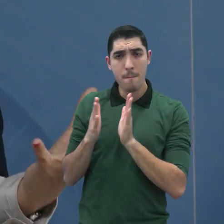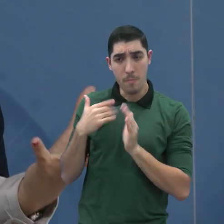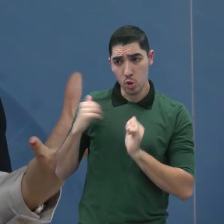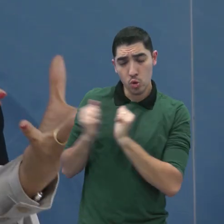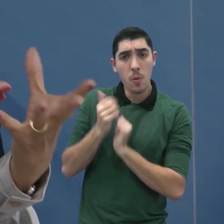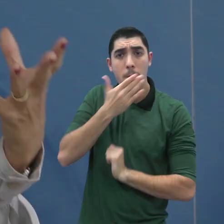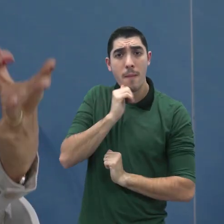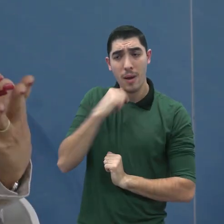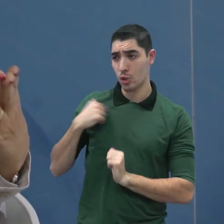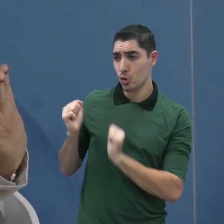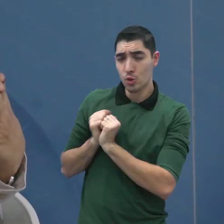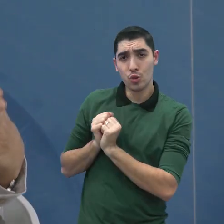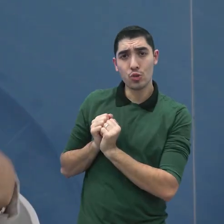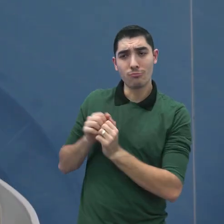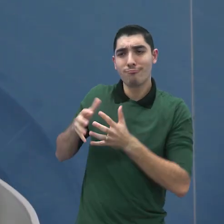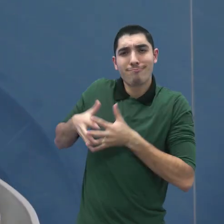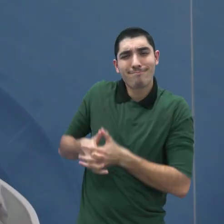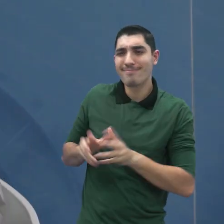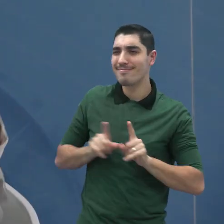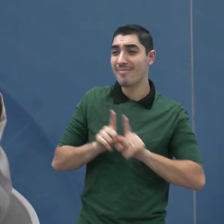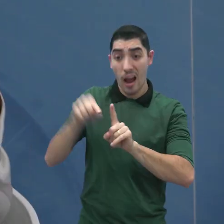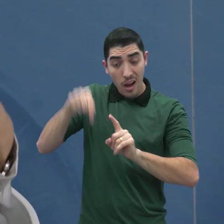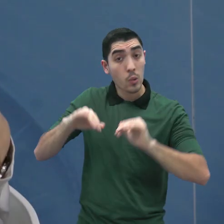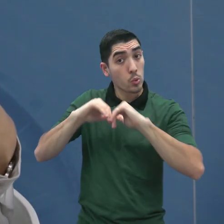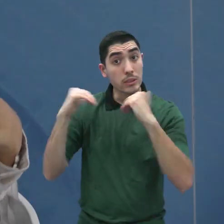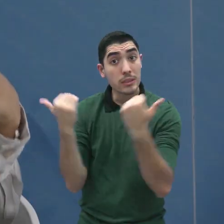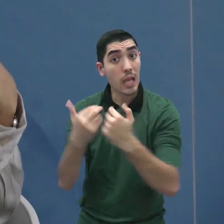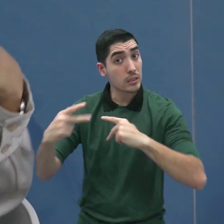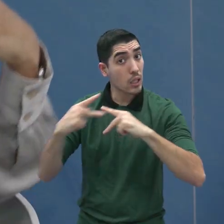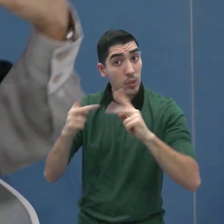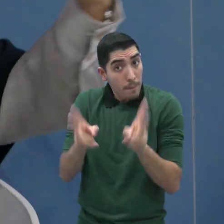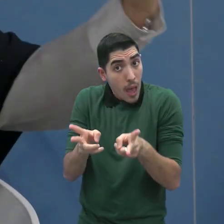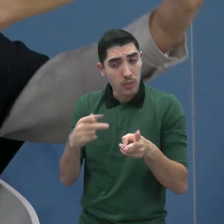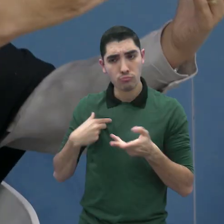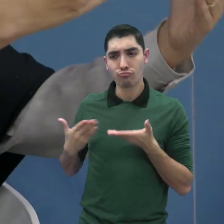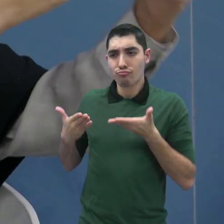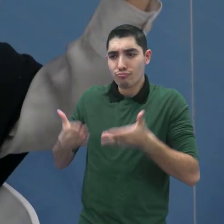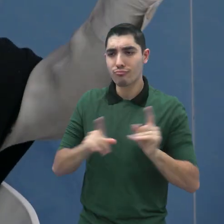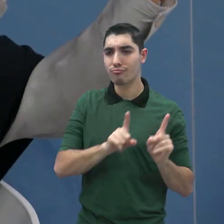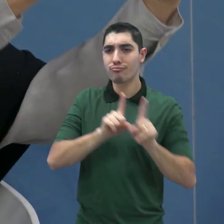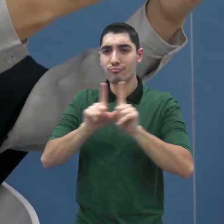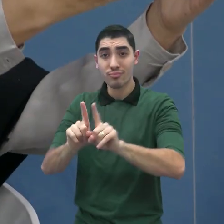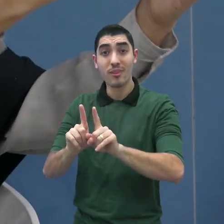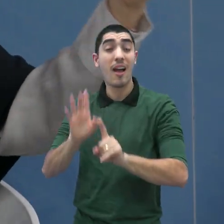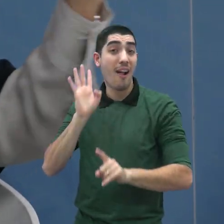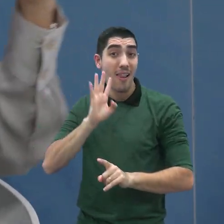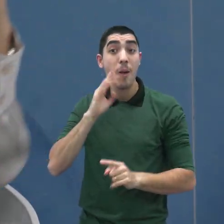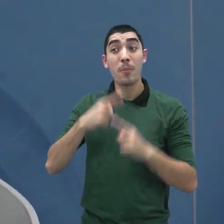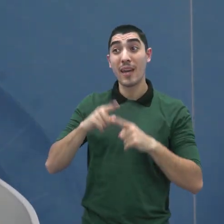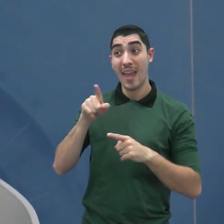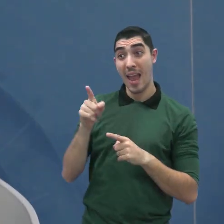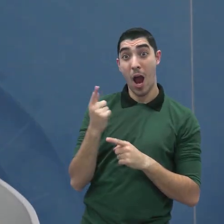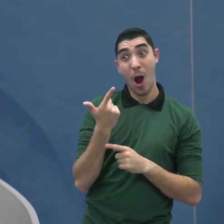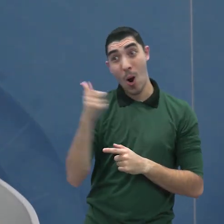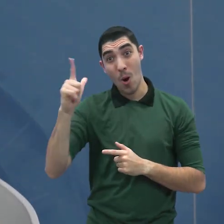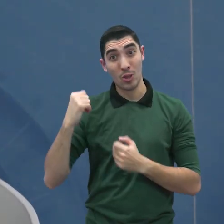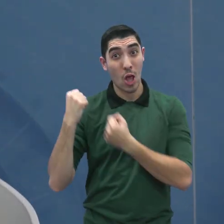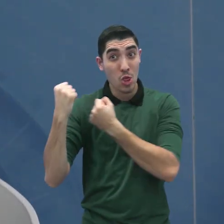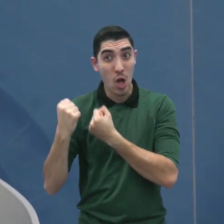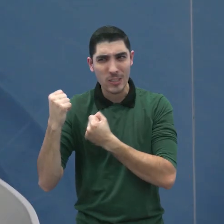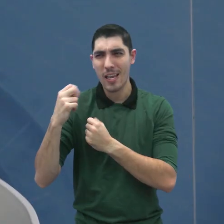pai levava a gente aqui no de São José, a gente sempre ia, e o legal era, a torcida de lá cantava, a torcida